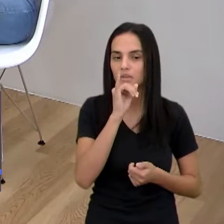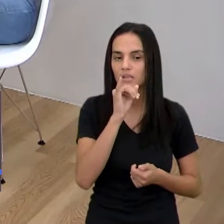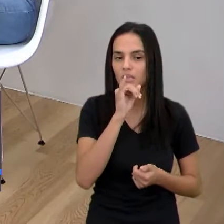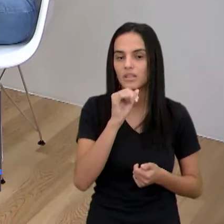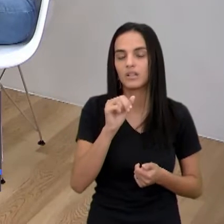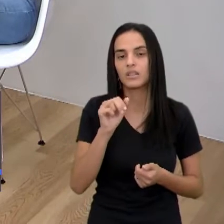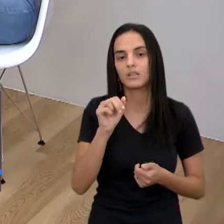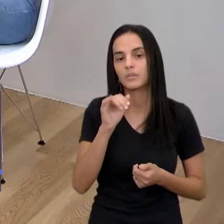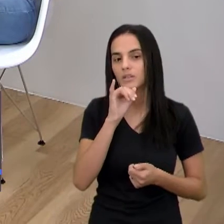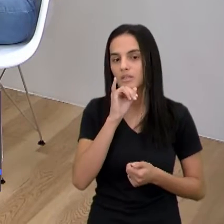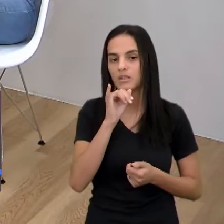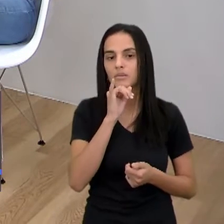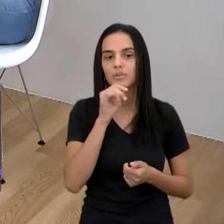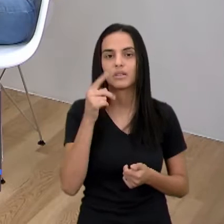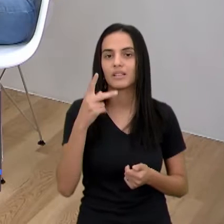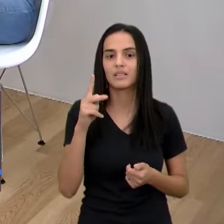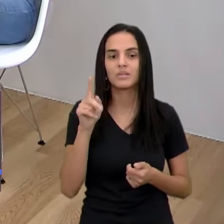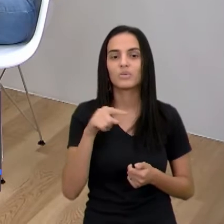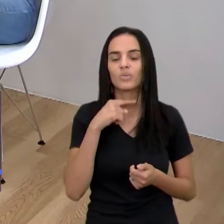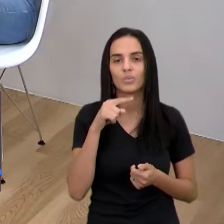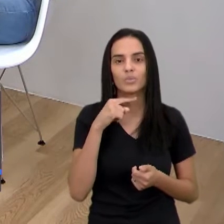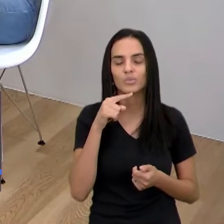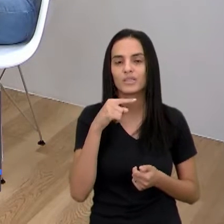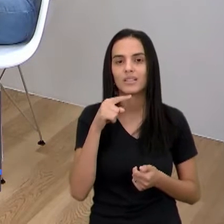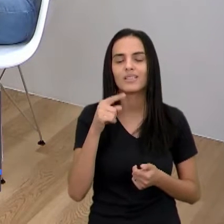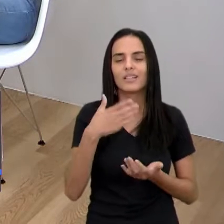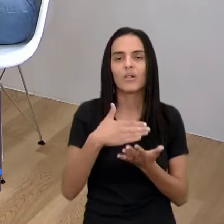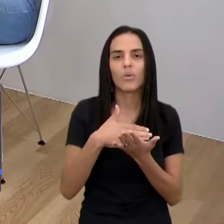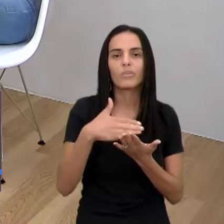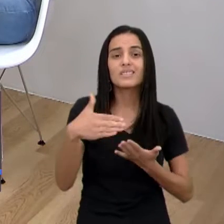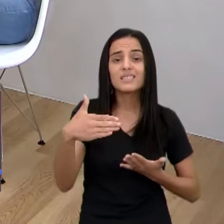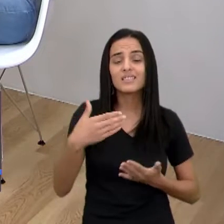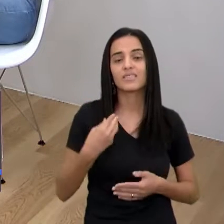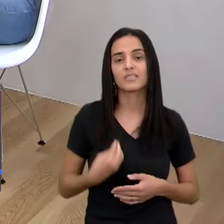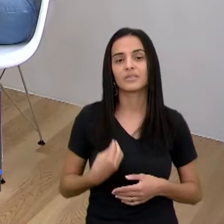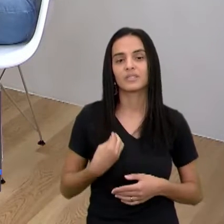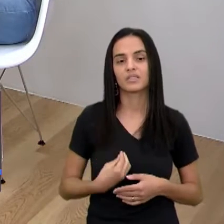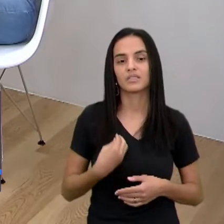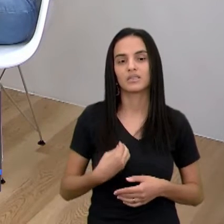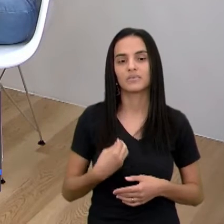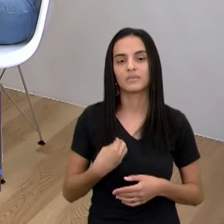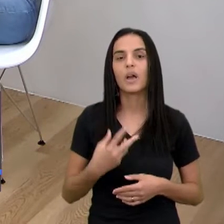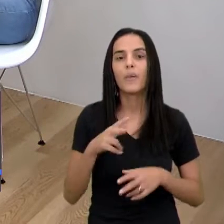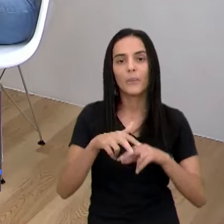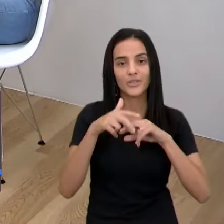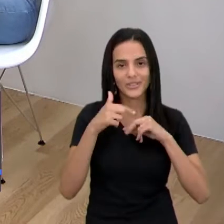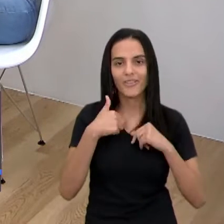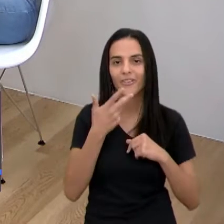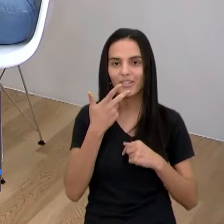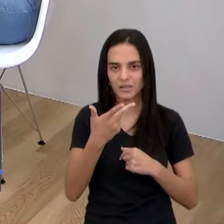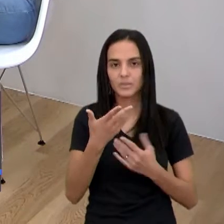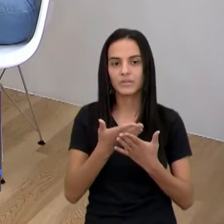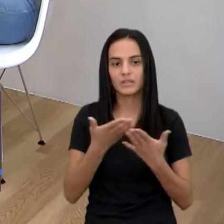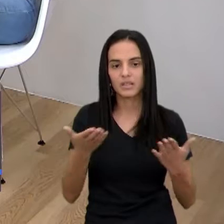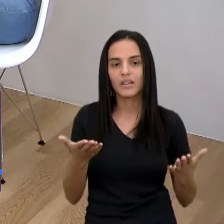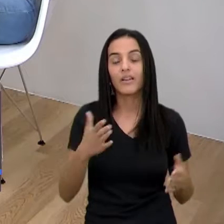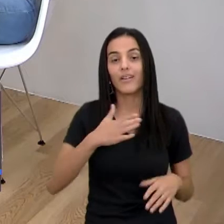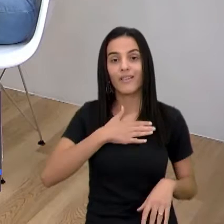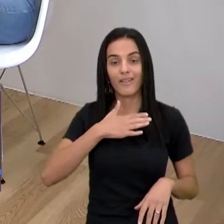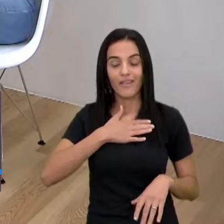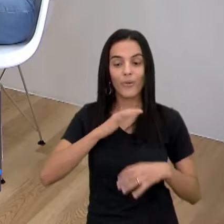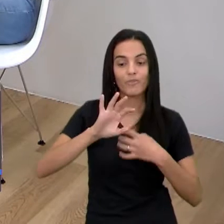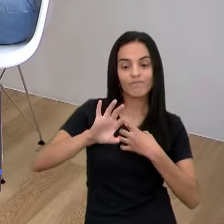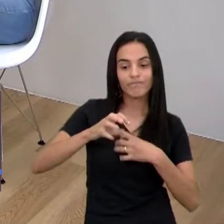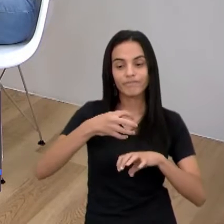ele não consegue... Exato. Ele ainda está recomeçando uma vida. É por isso que quando eu falei para ti, quando eu me coloco